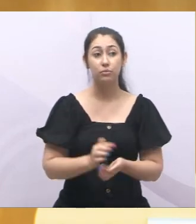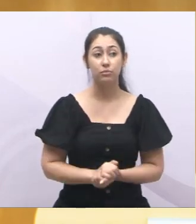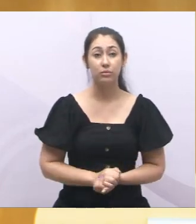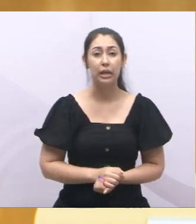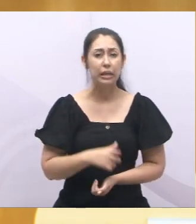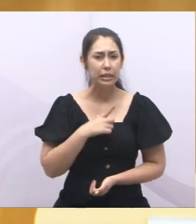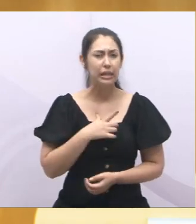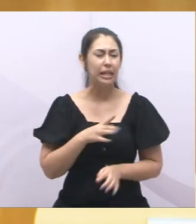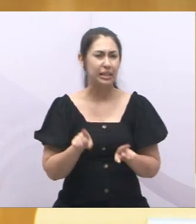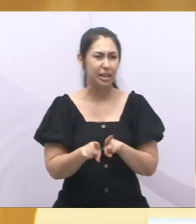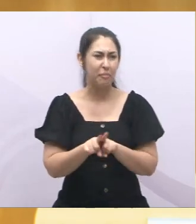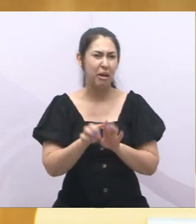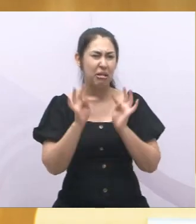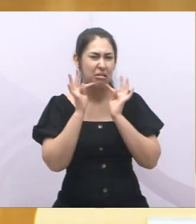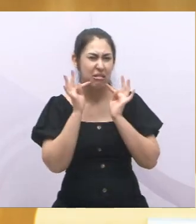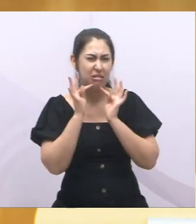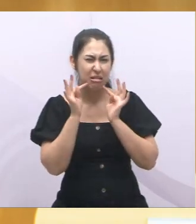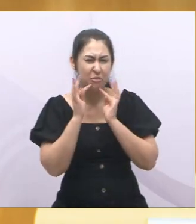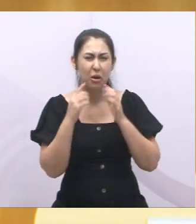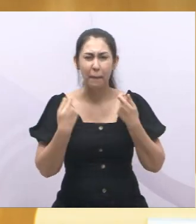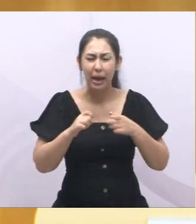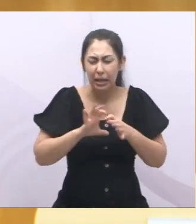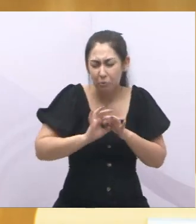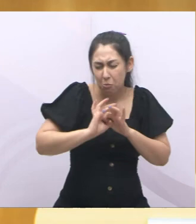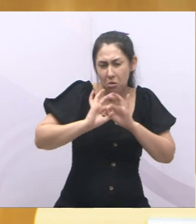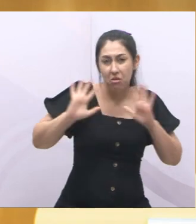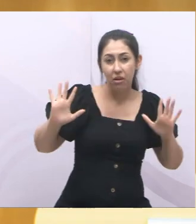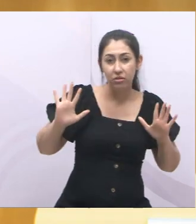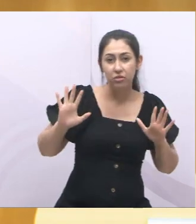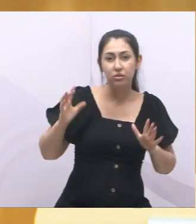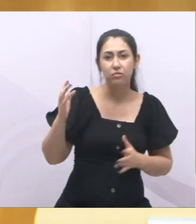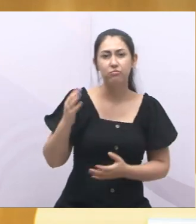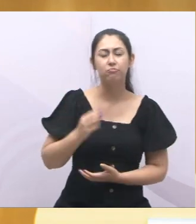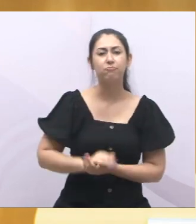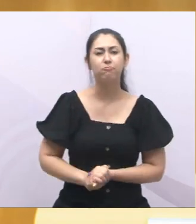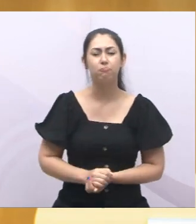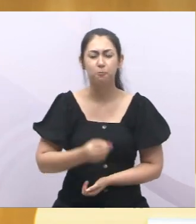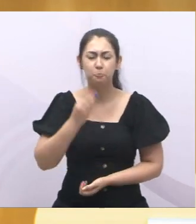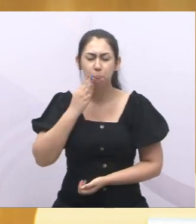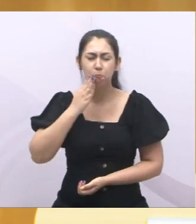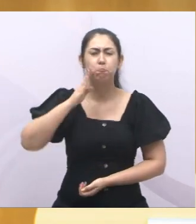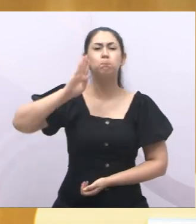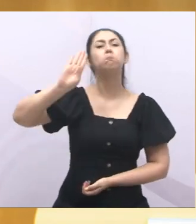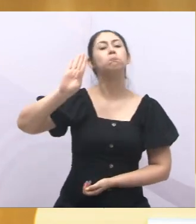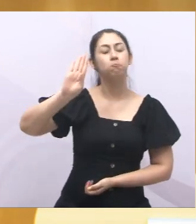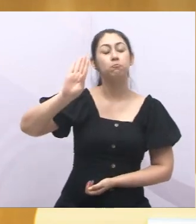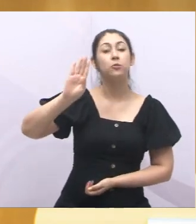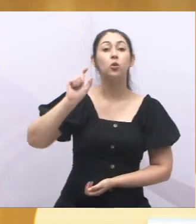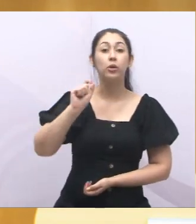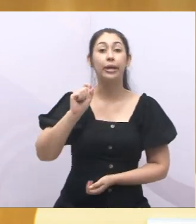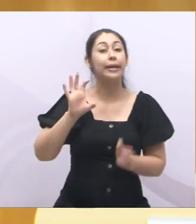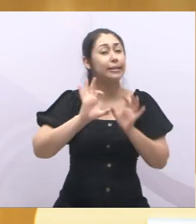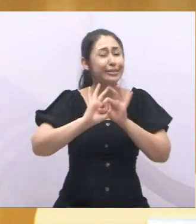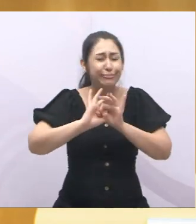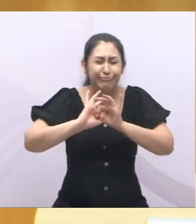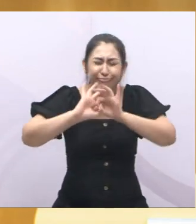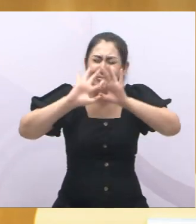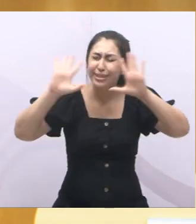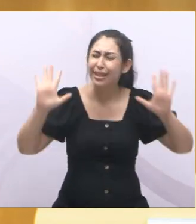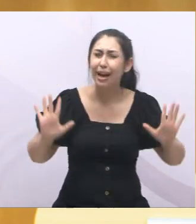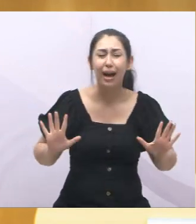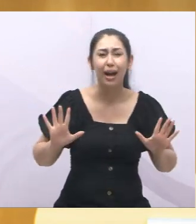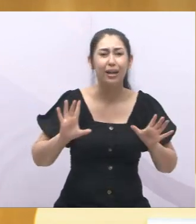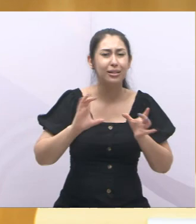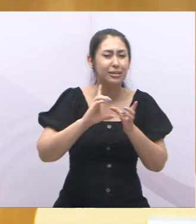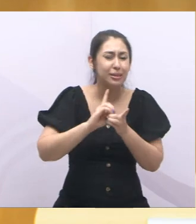dos que tombaram na defesa da liberdade para jurar não deixar que a chama da liberdade e da